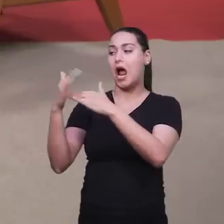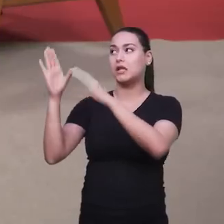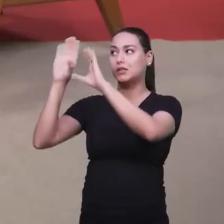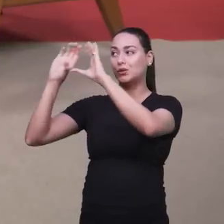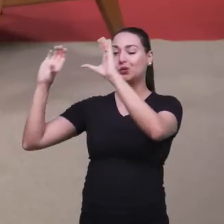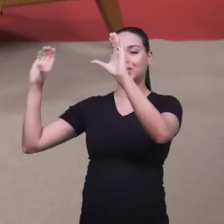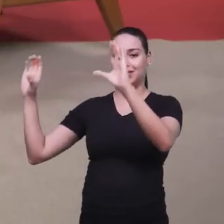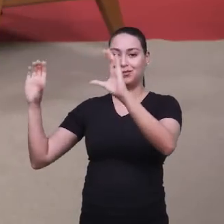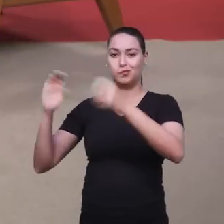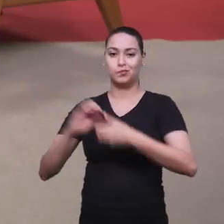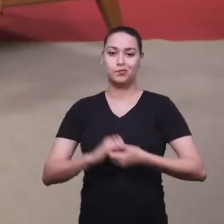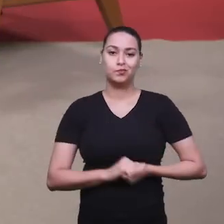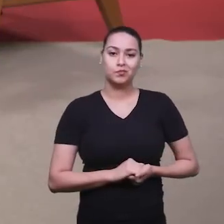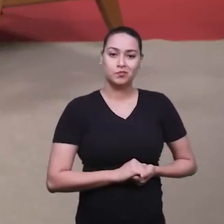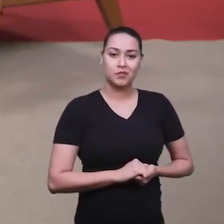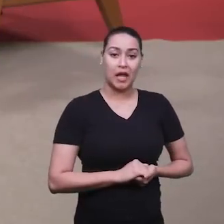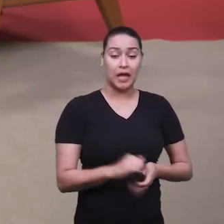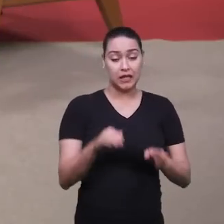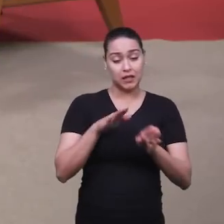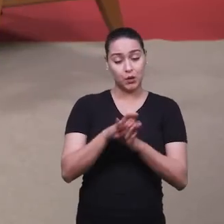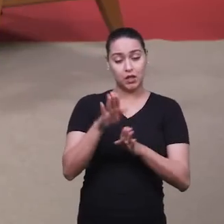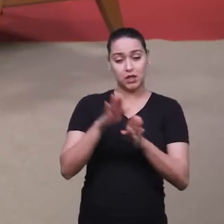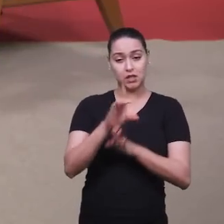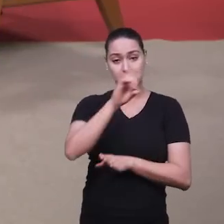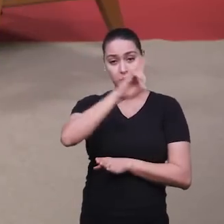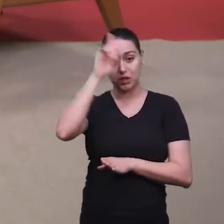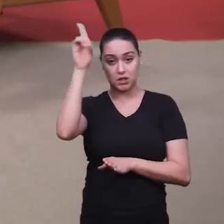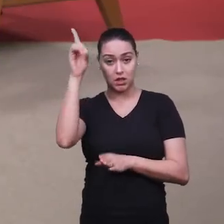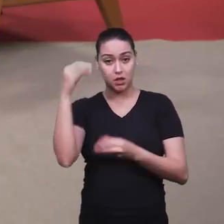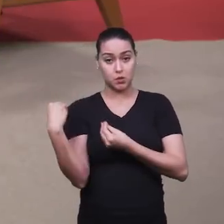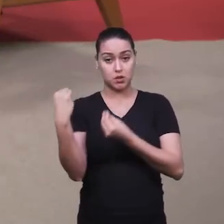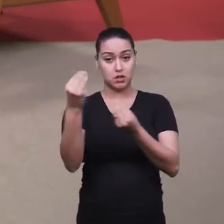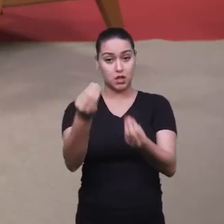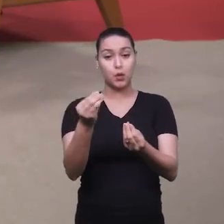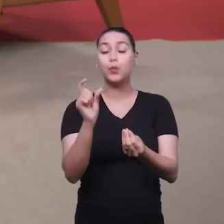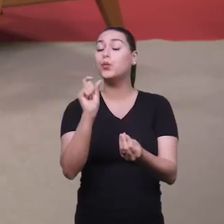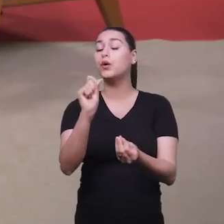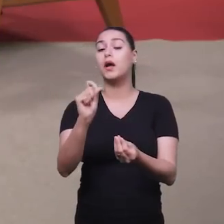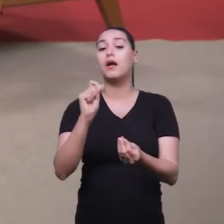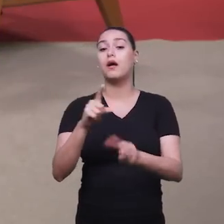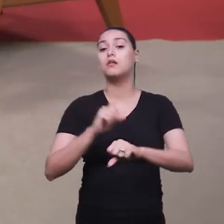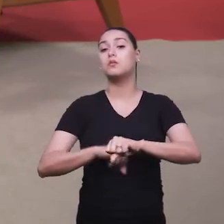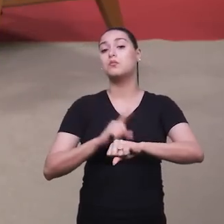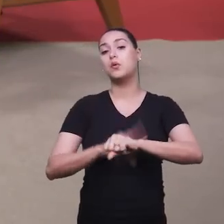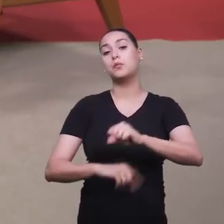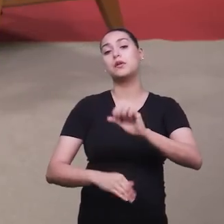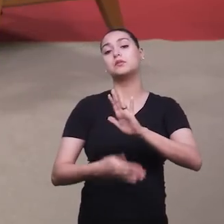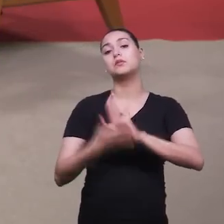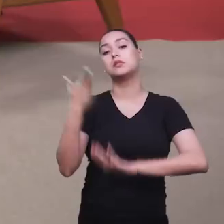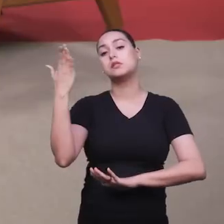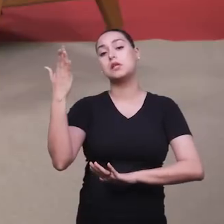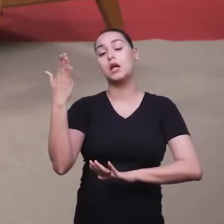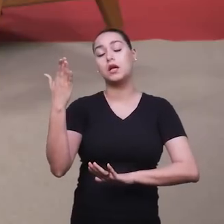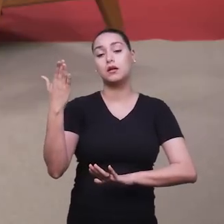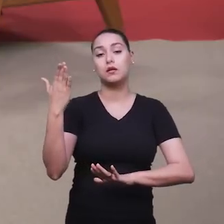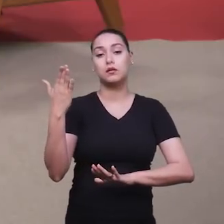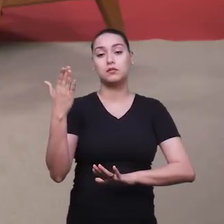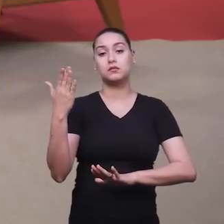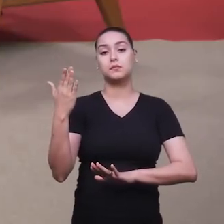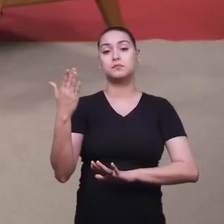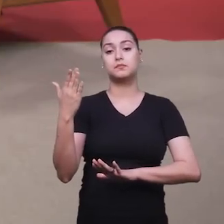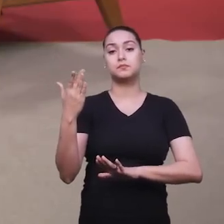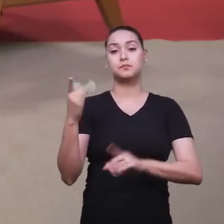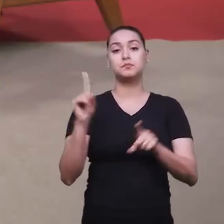nas orientações, nas ordenanças dadas por Deus, na saída ou no momento da saída,